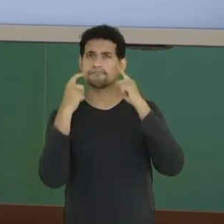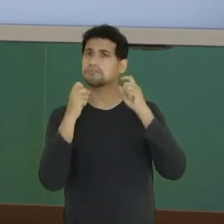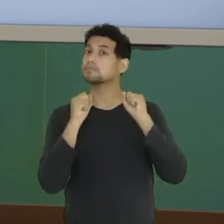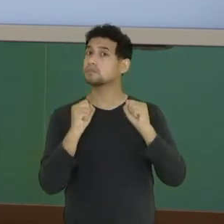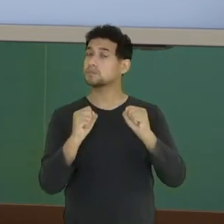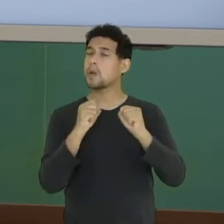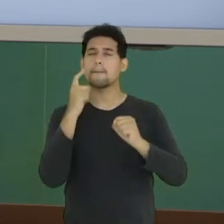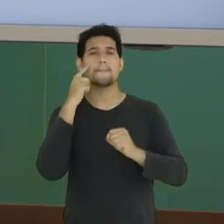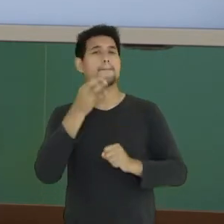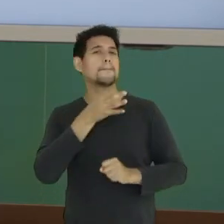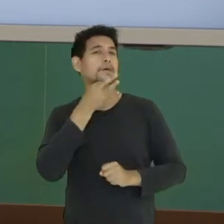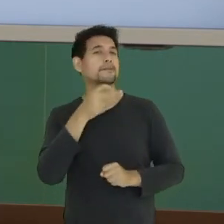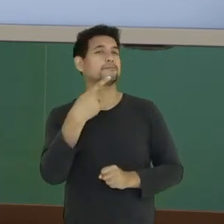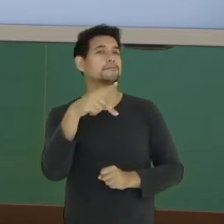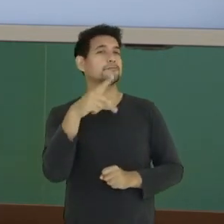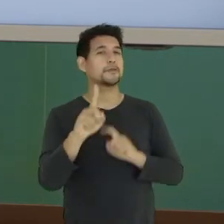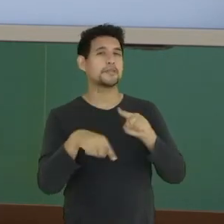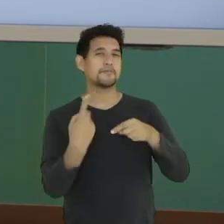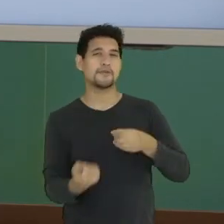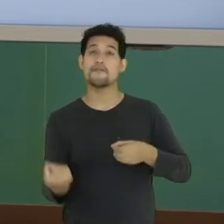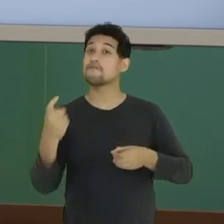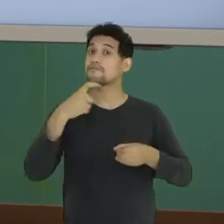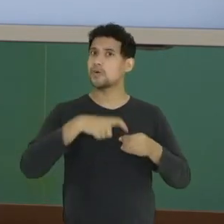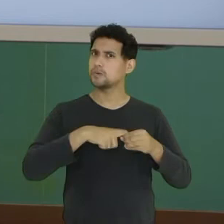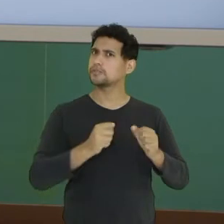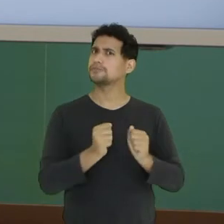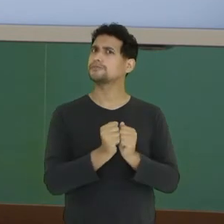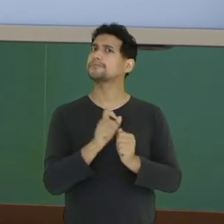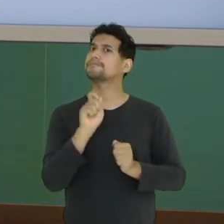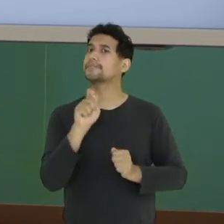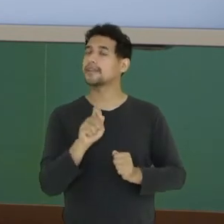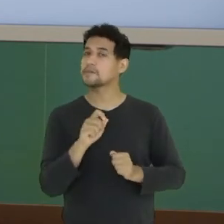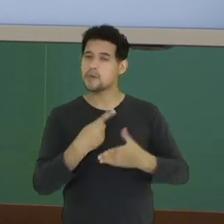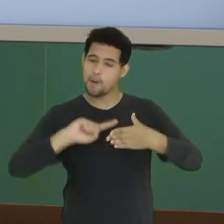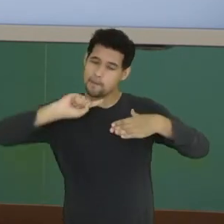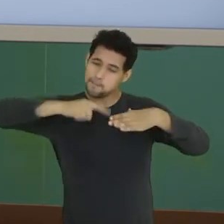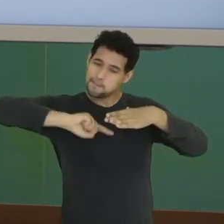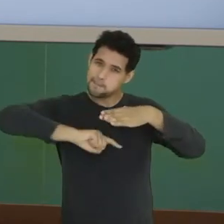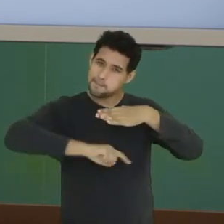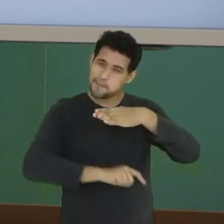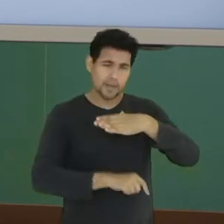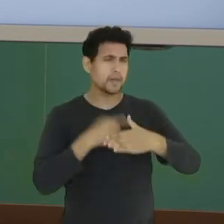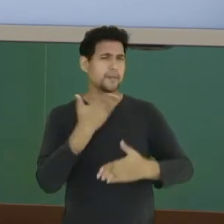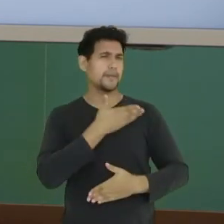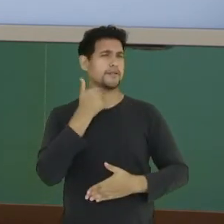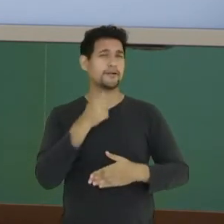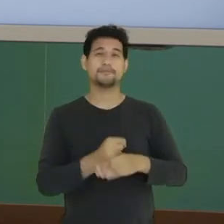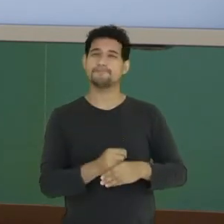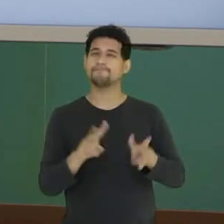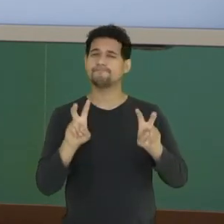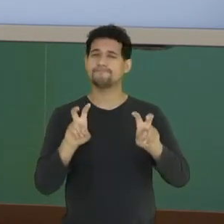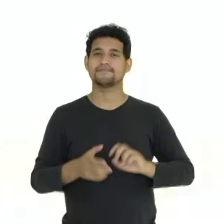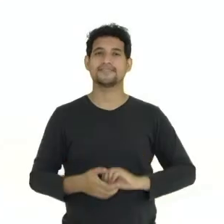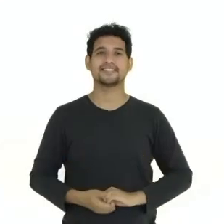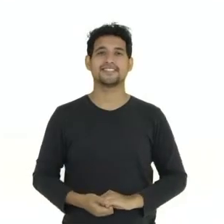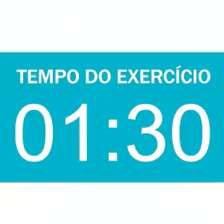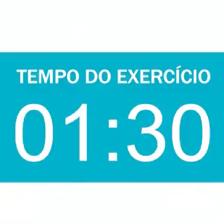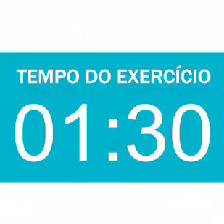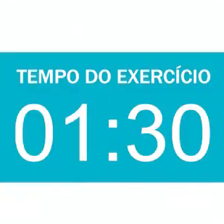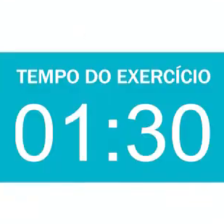próprias conclusões e a gente já retorna para nos aprofundar um pouco mais nesse debate.